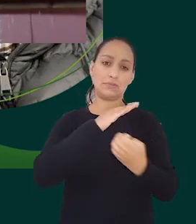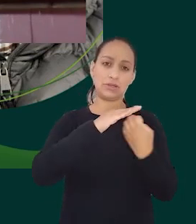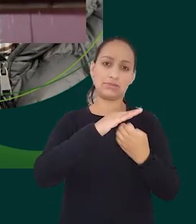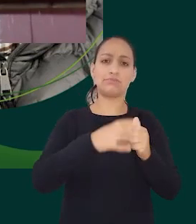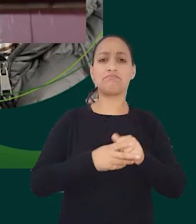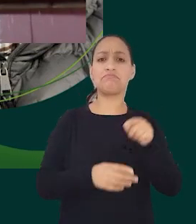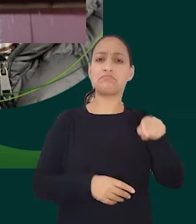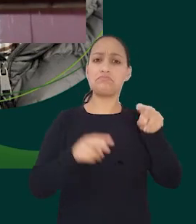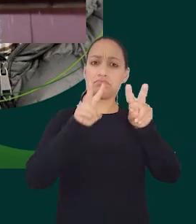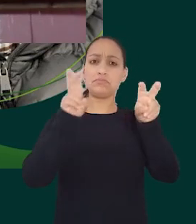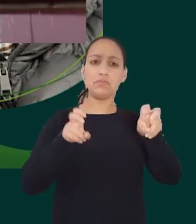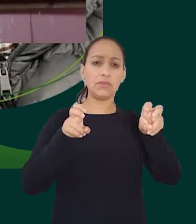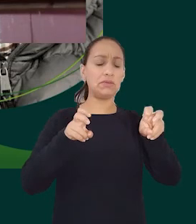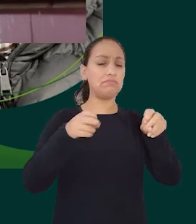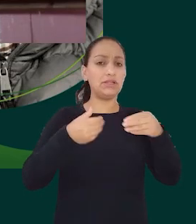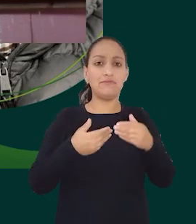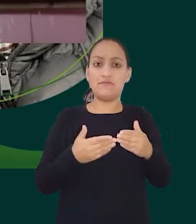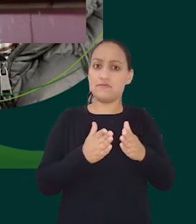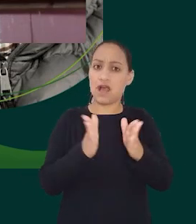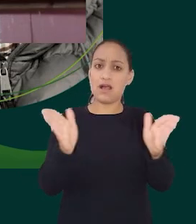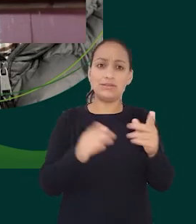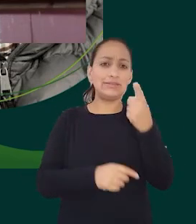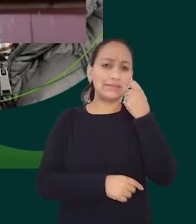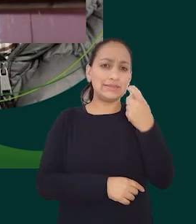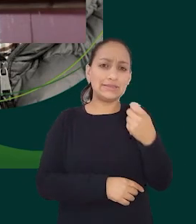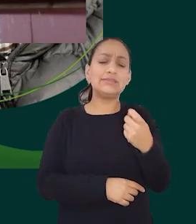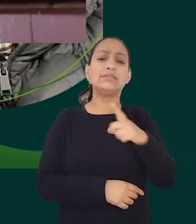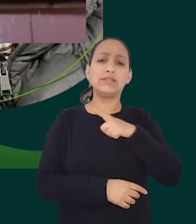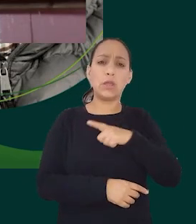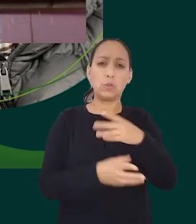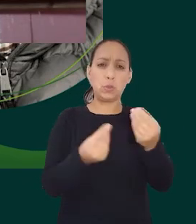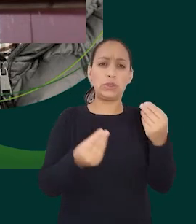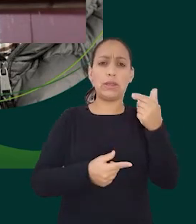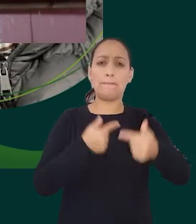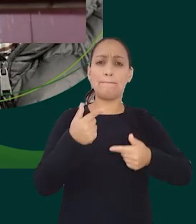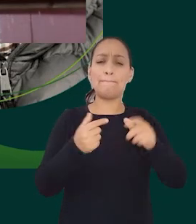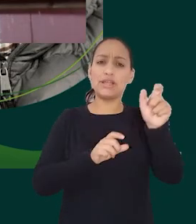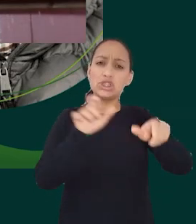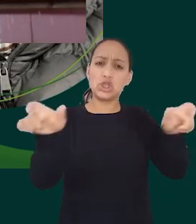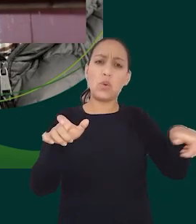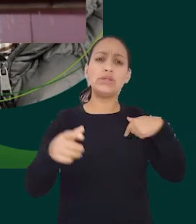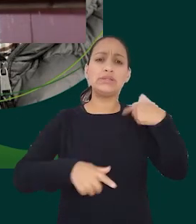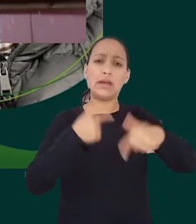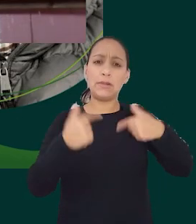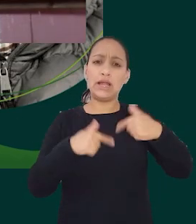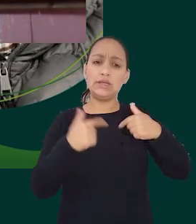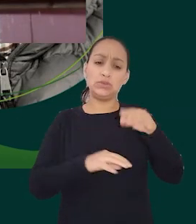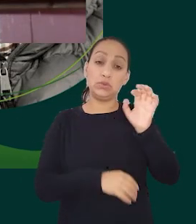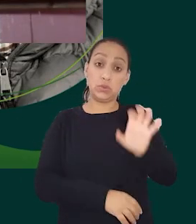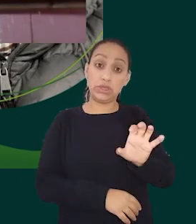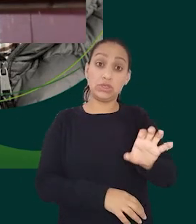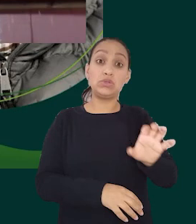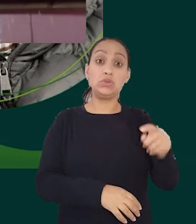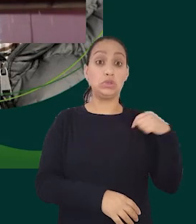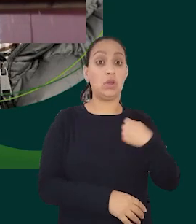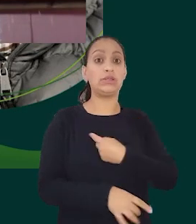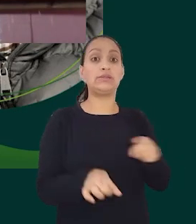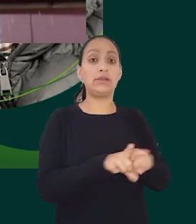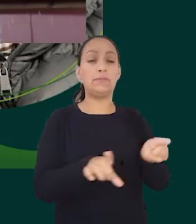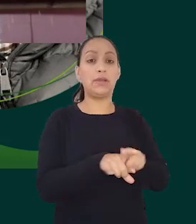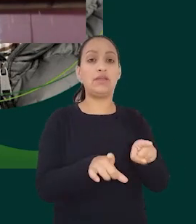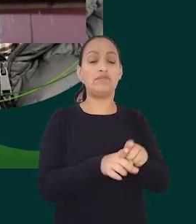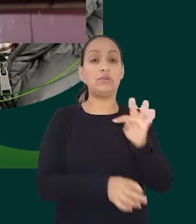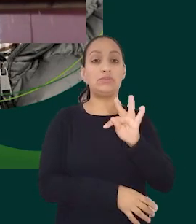tema é bastante vasto, é bastante interessante, né? Tem muita gente trabalhando, obviamente, sobre isso. A gente vai fazer um trabalho também de